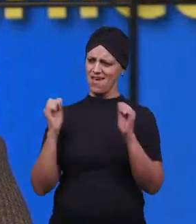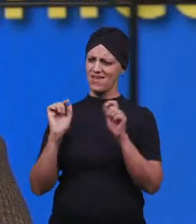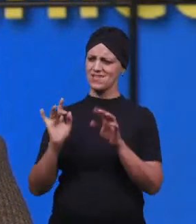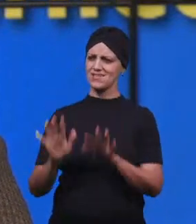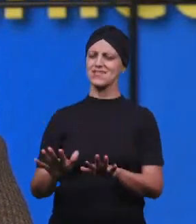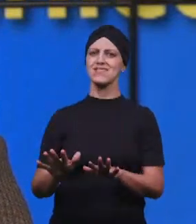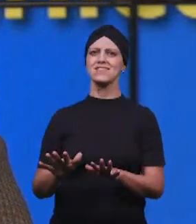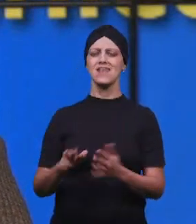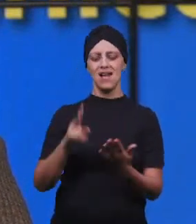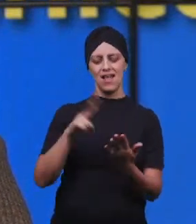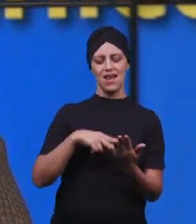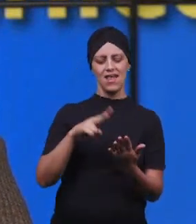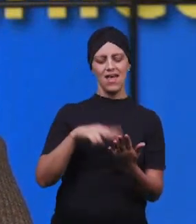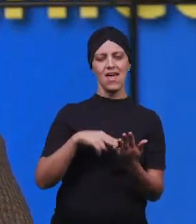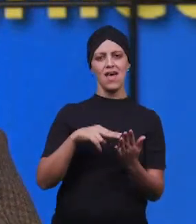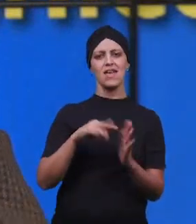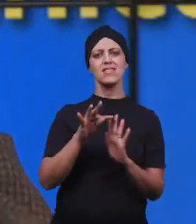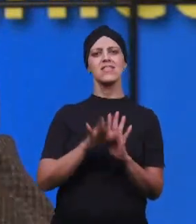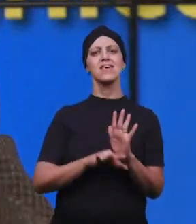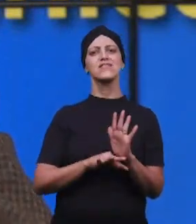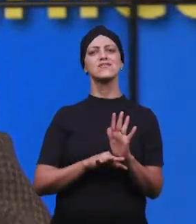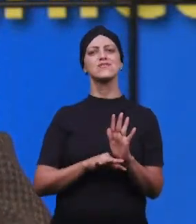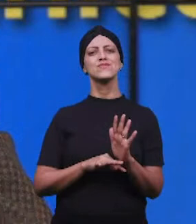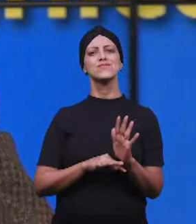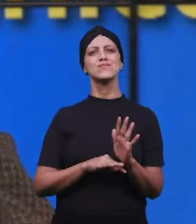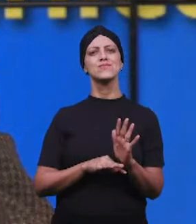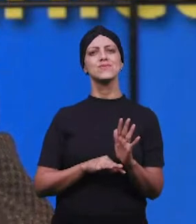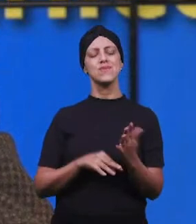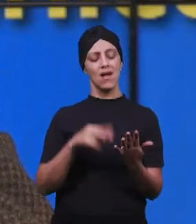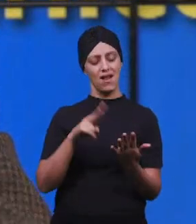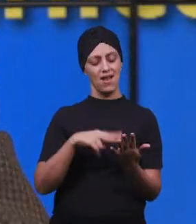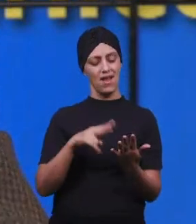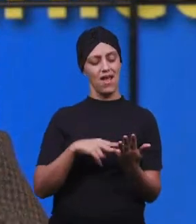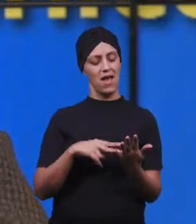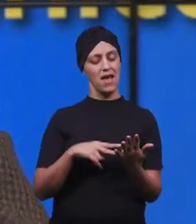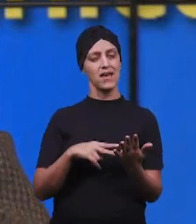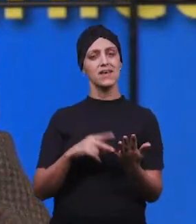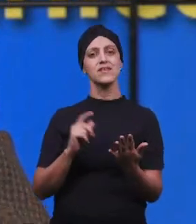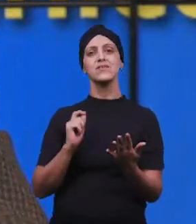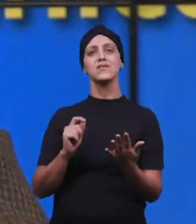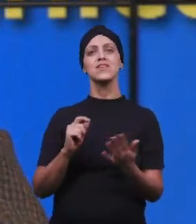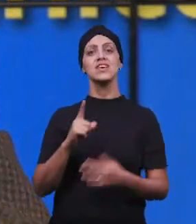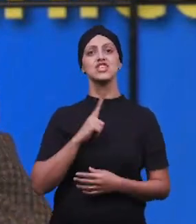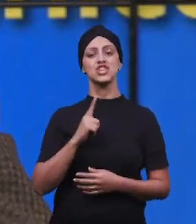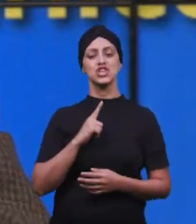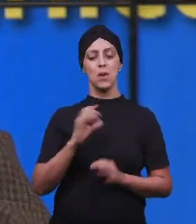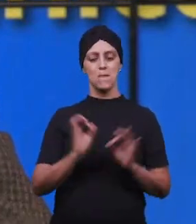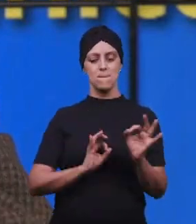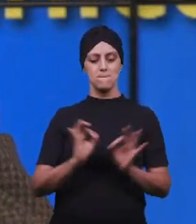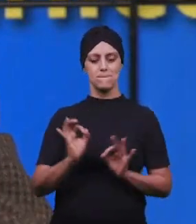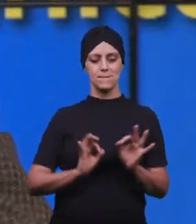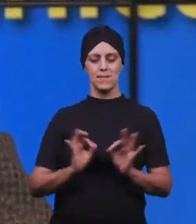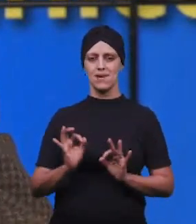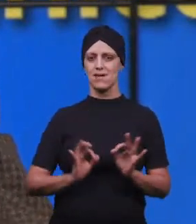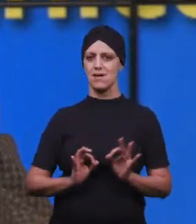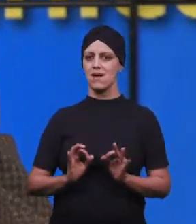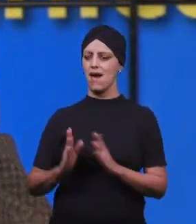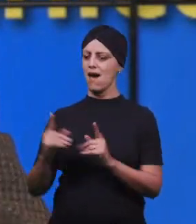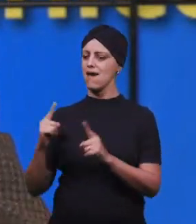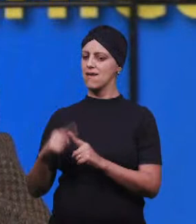né, Yasmin? Que bênção. Nestes textos, podemos ver, né? Nestes textos, podemos ver que havia